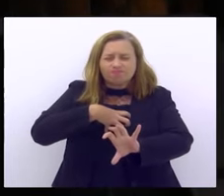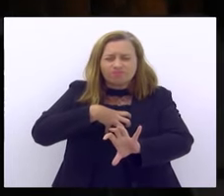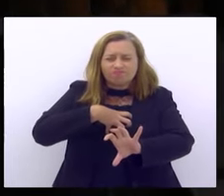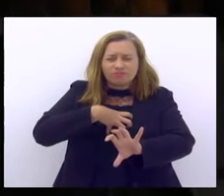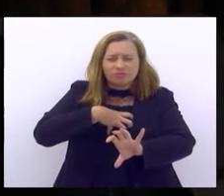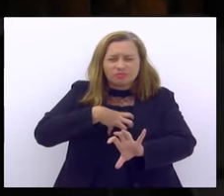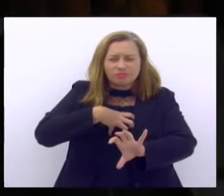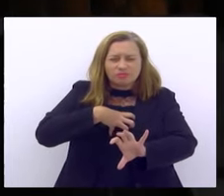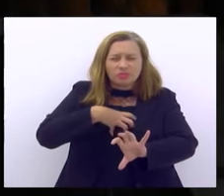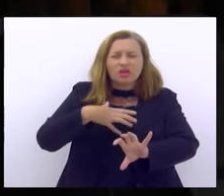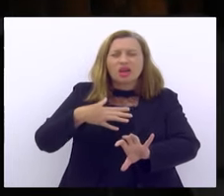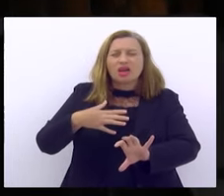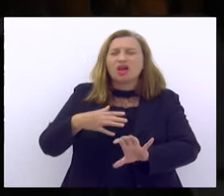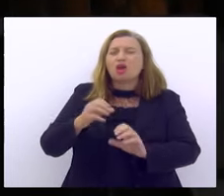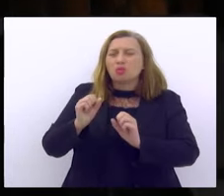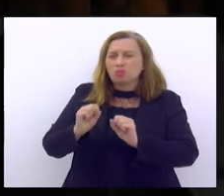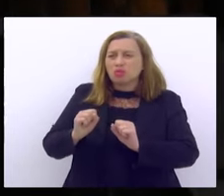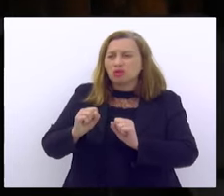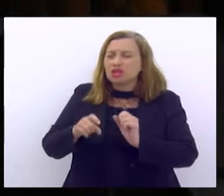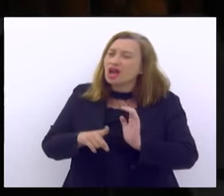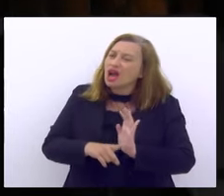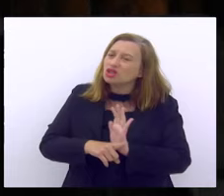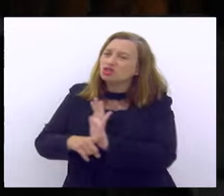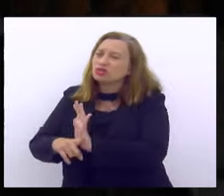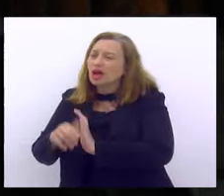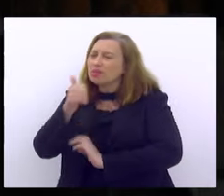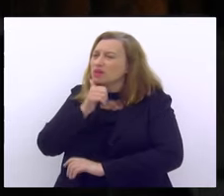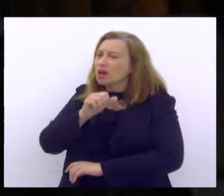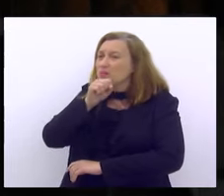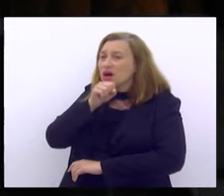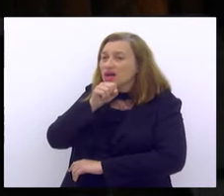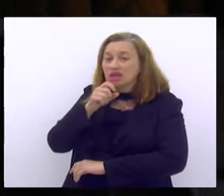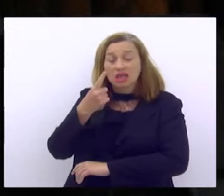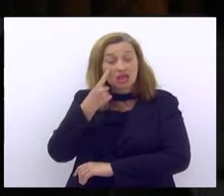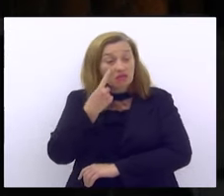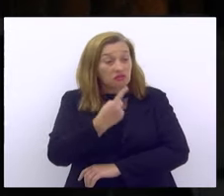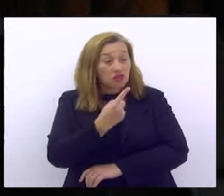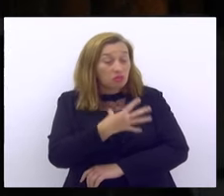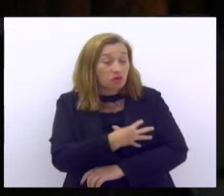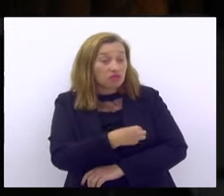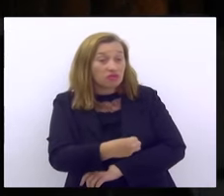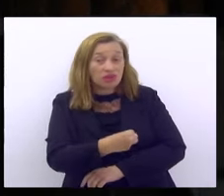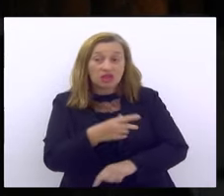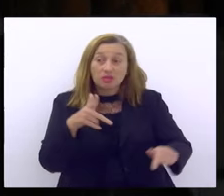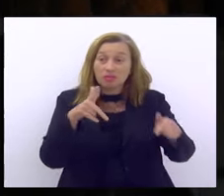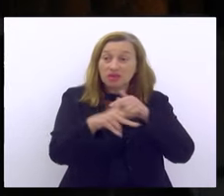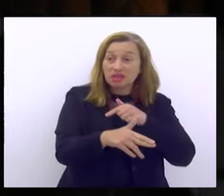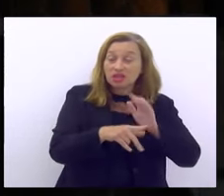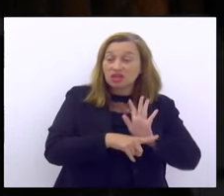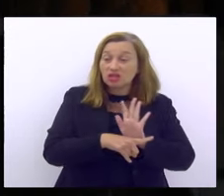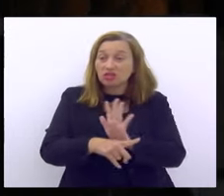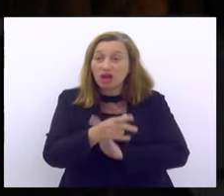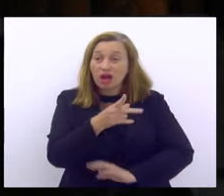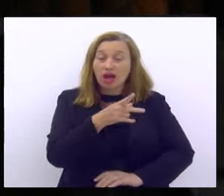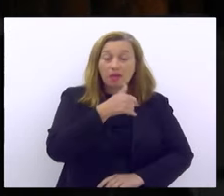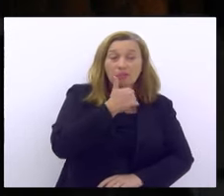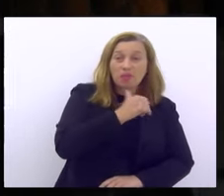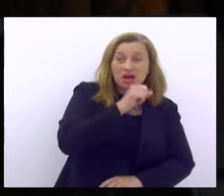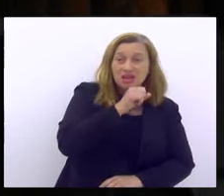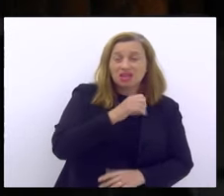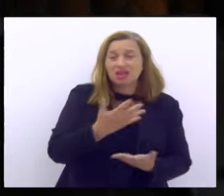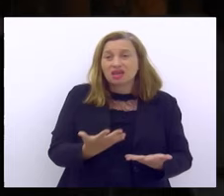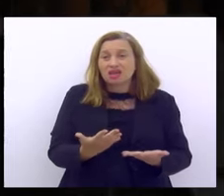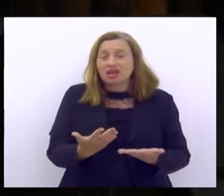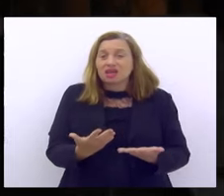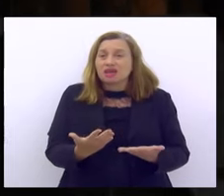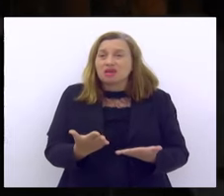dar socorro à minha mãe e vi uma filha sendo impedida de dar socorro. E nessa hora, não existe bem